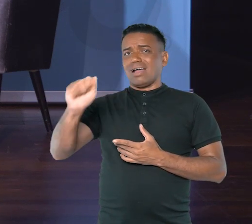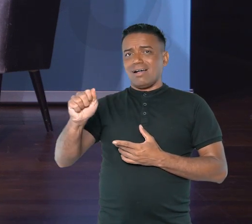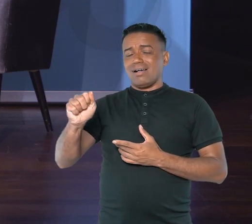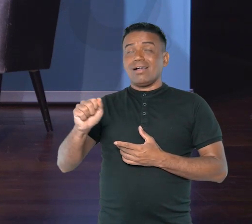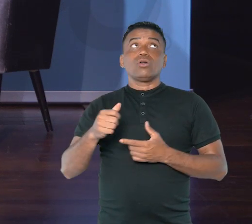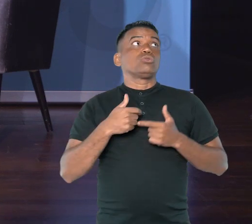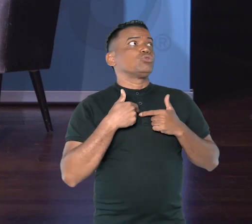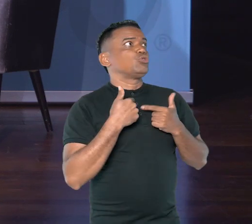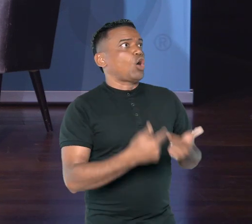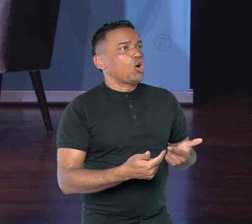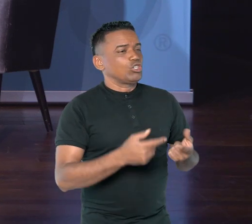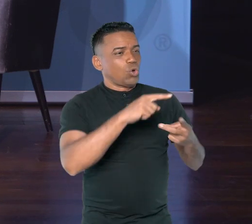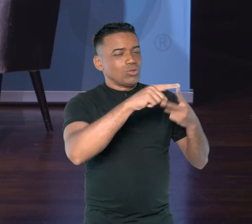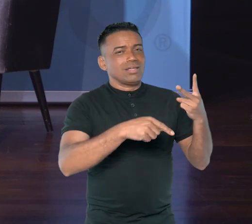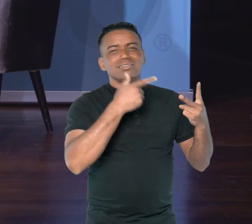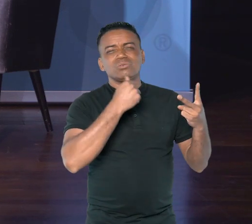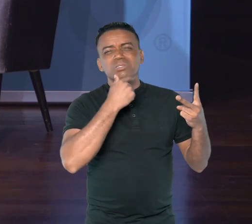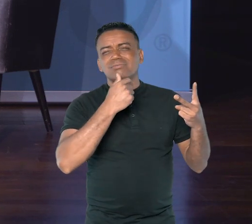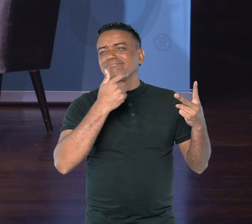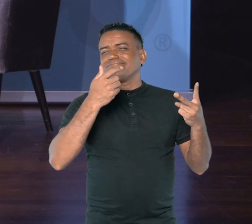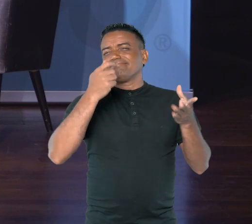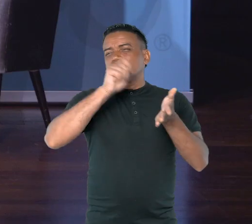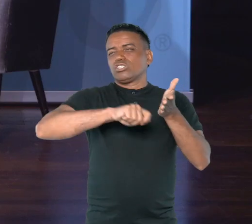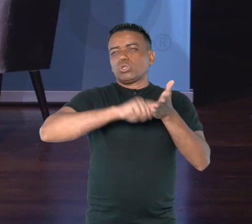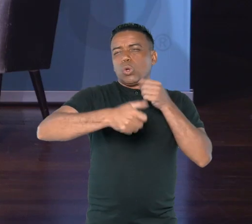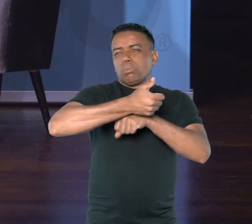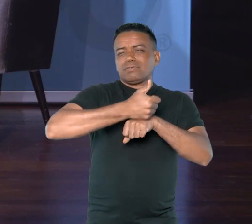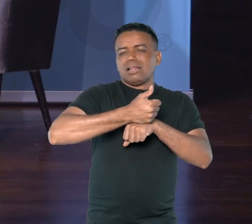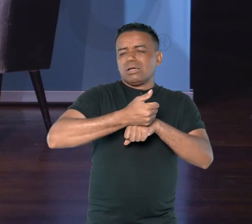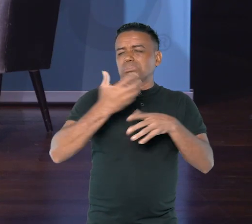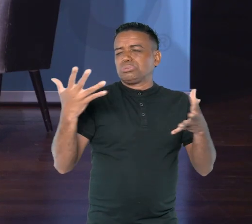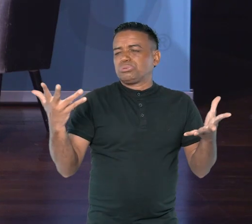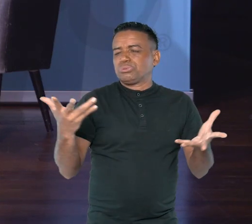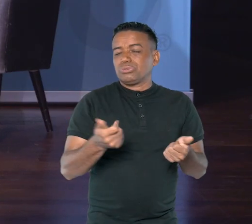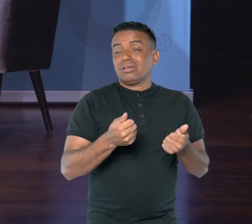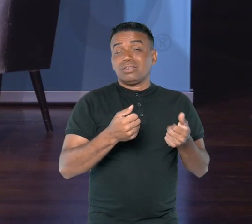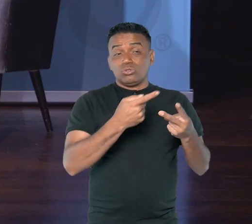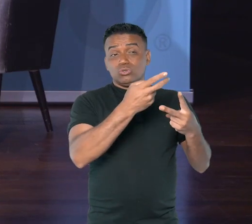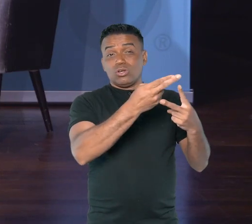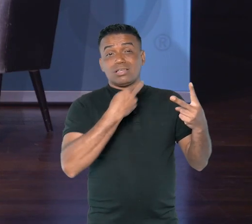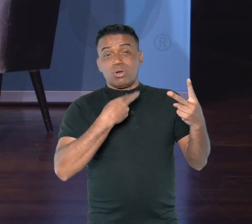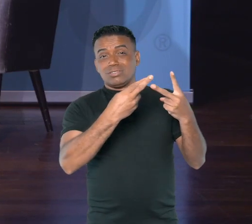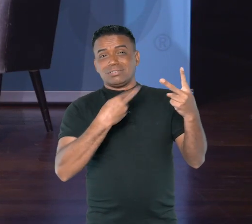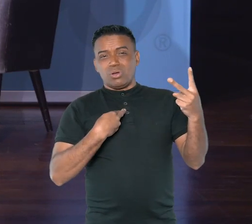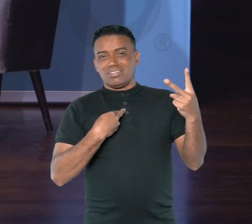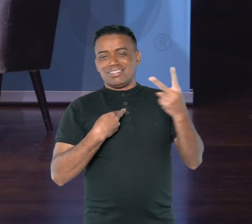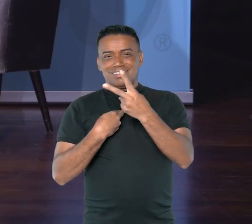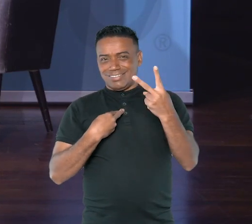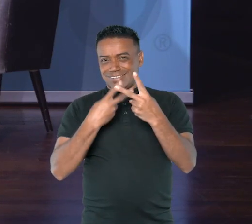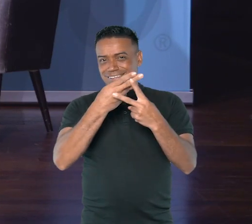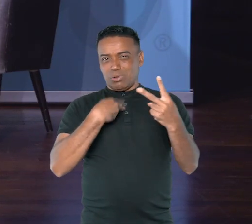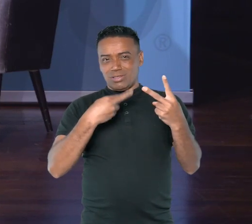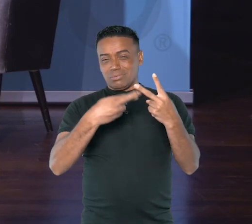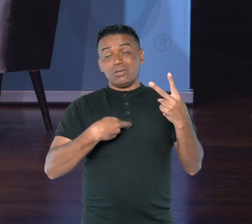autores assim que de cara, quer dizer, todos 2 me deram a mesma resposta, né? Porque tem 2 coisas que eu sei quando